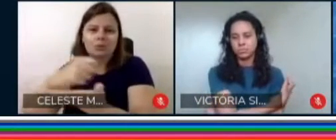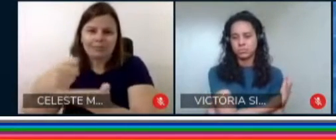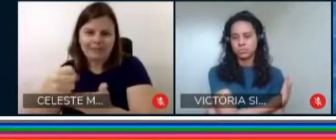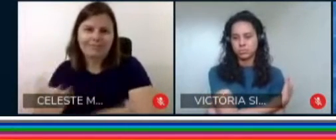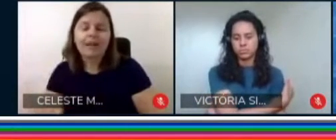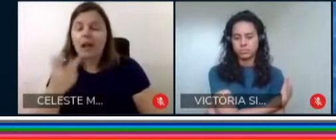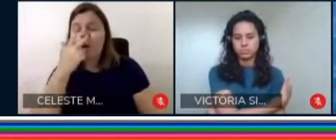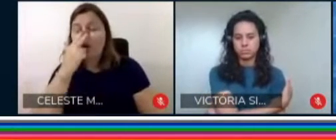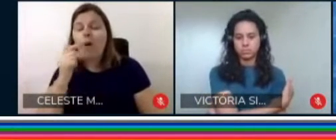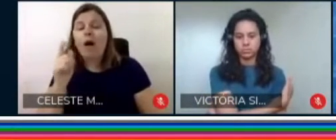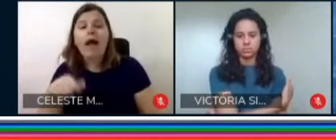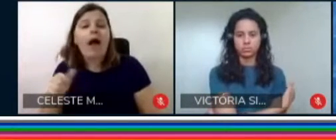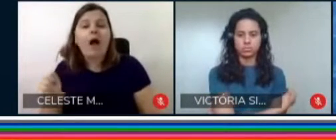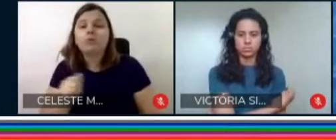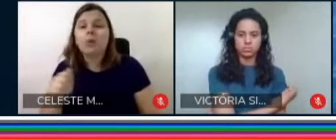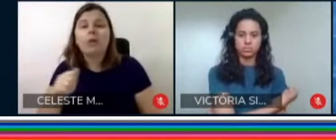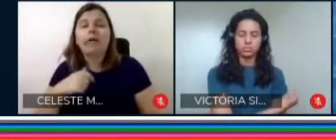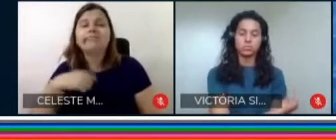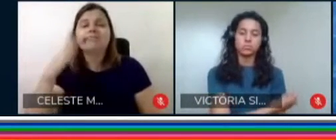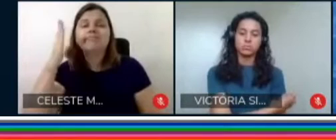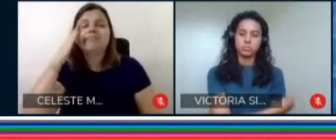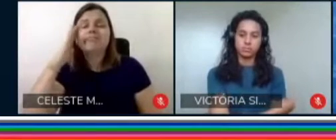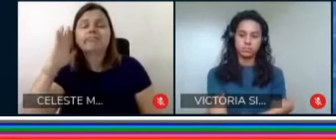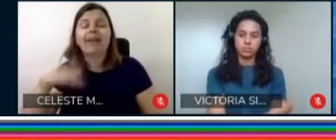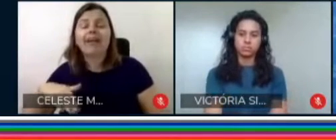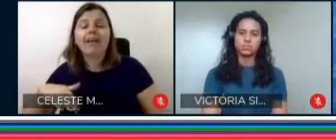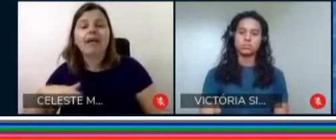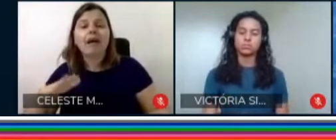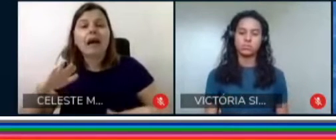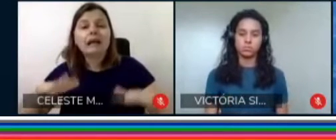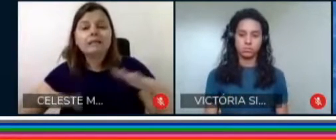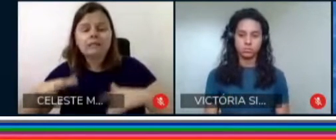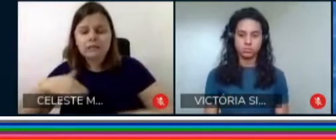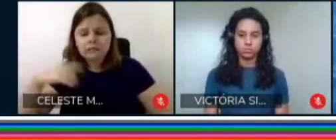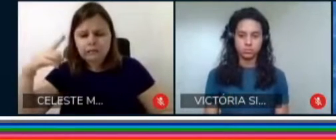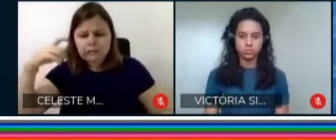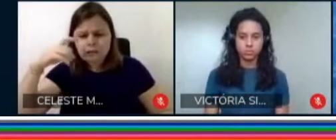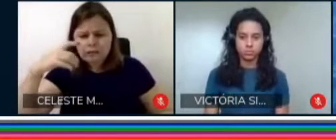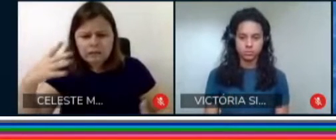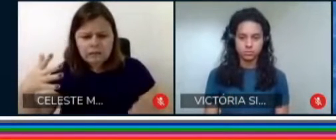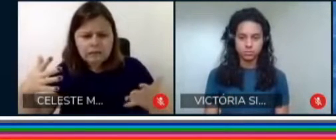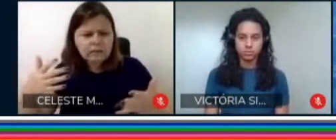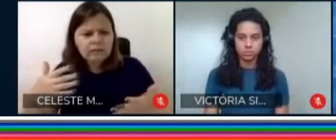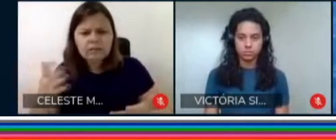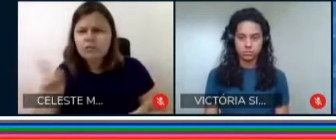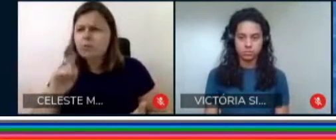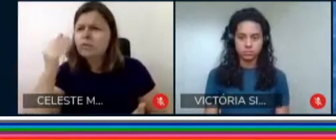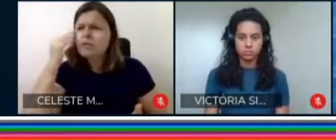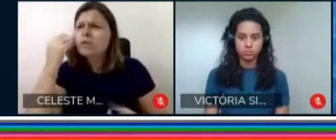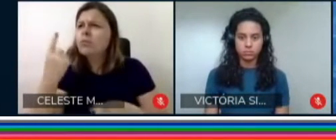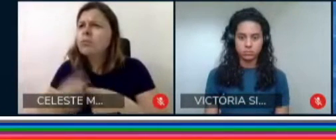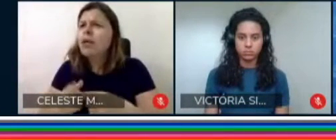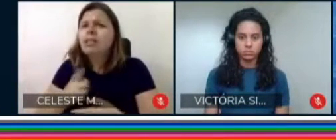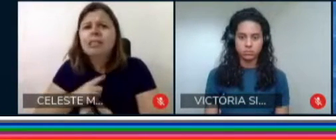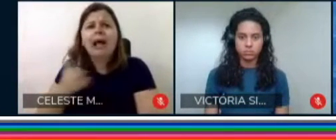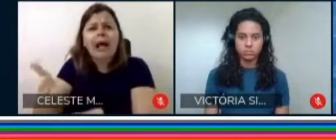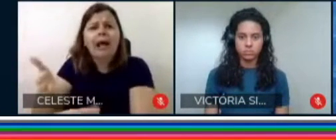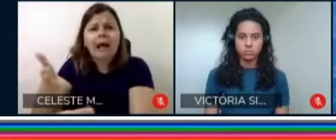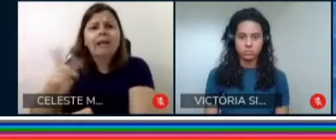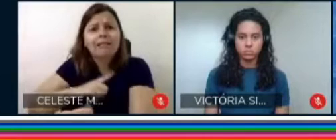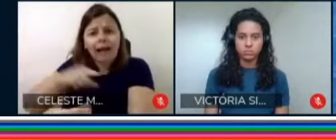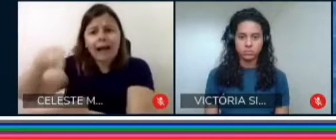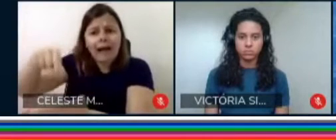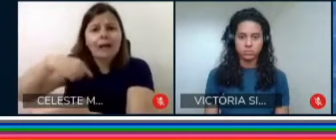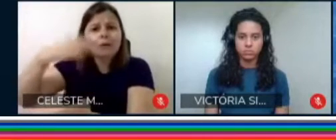tão automáticas que às vezes quando a gente está tendo dificuldade, a gente não consegue entender o porquê, sendo que está lá, eu sei que está